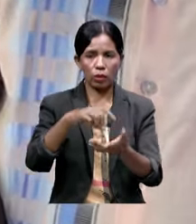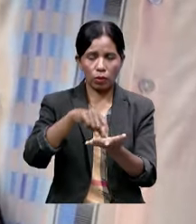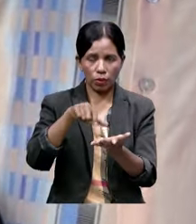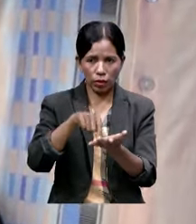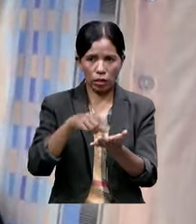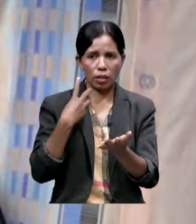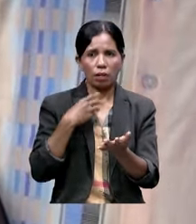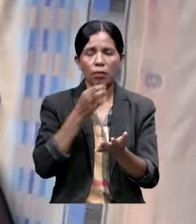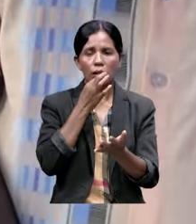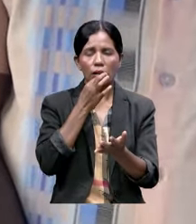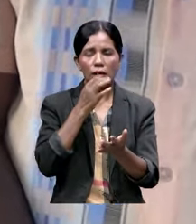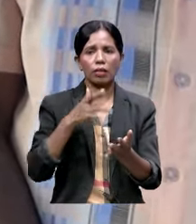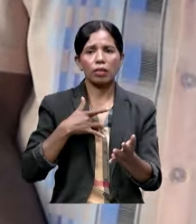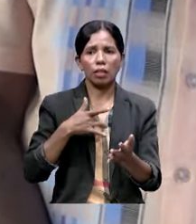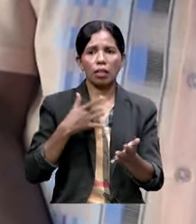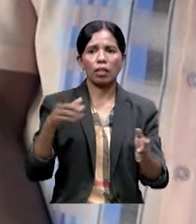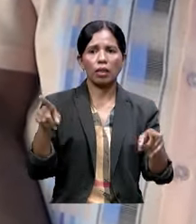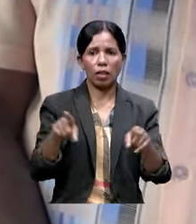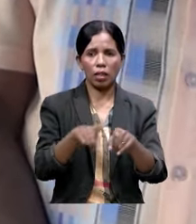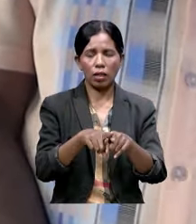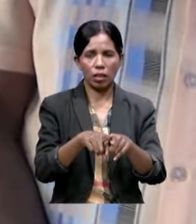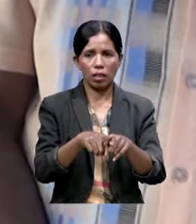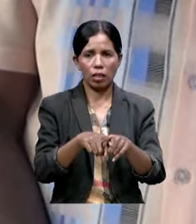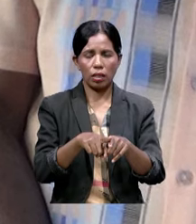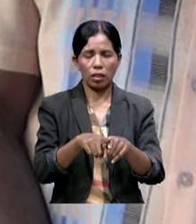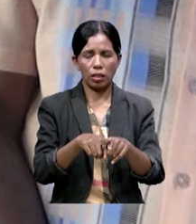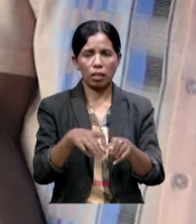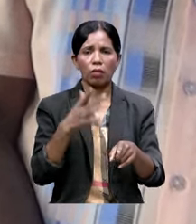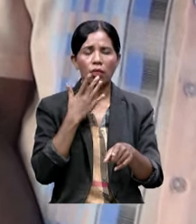ami hang sente hanesang nia rasa ne ne